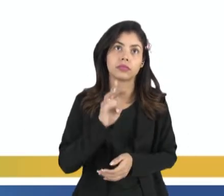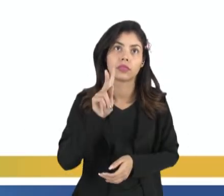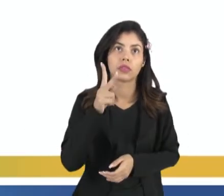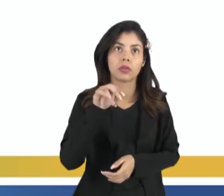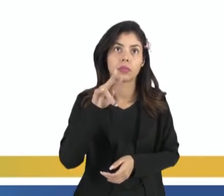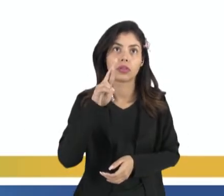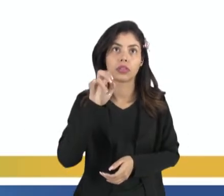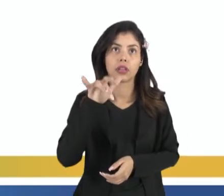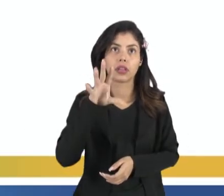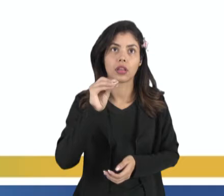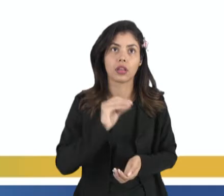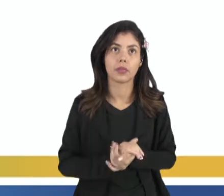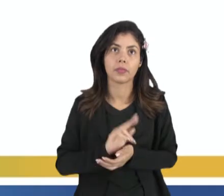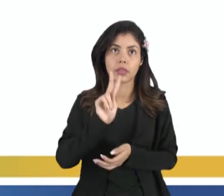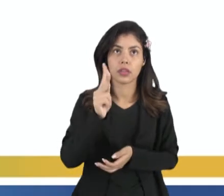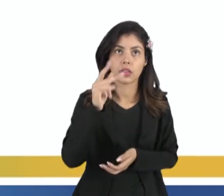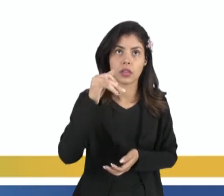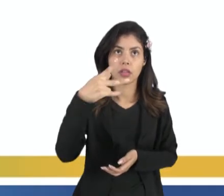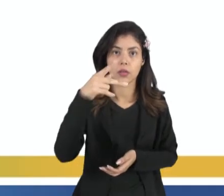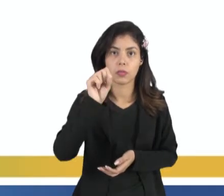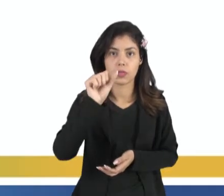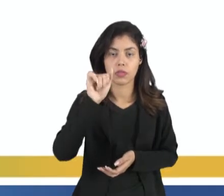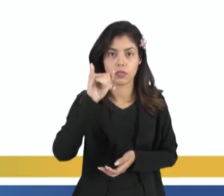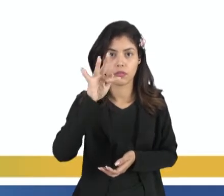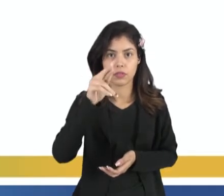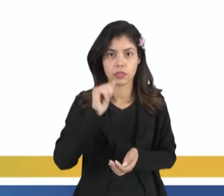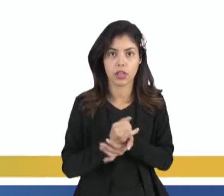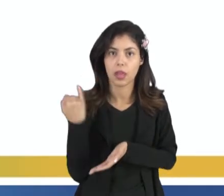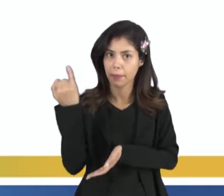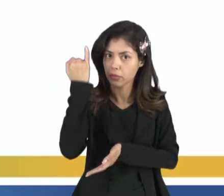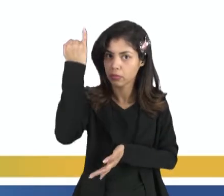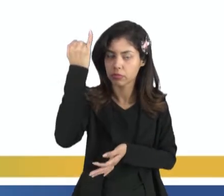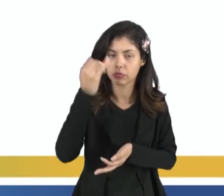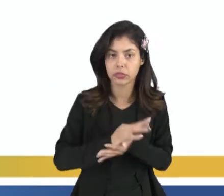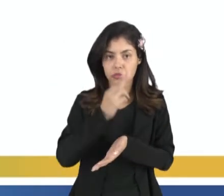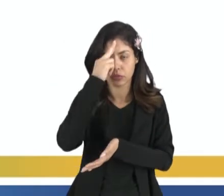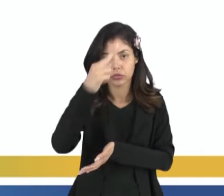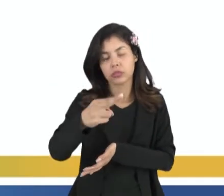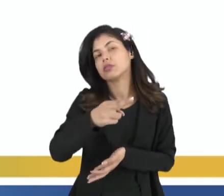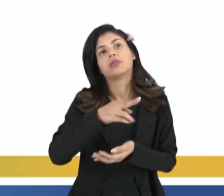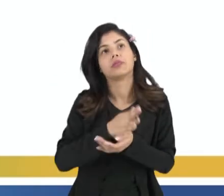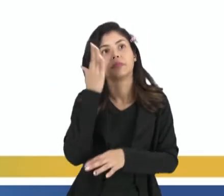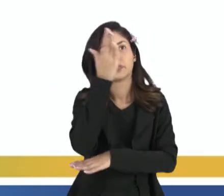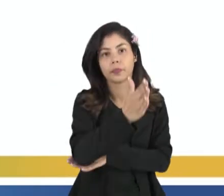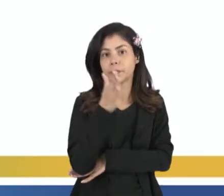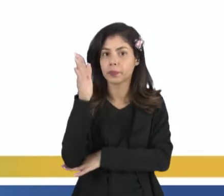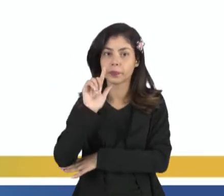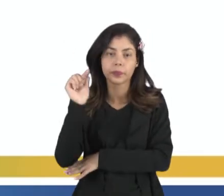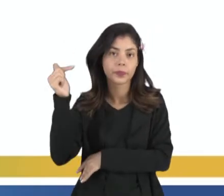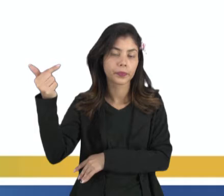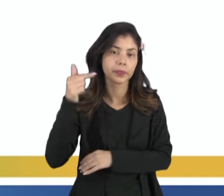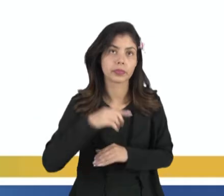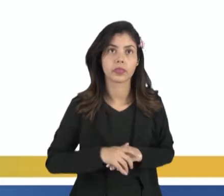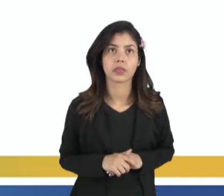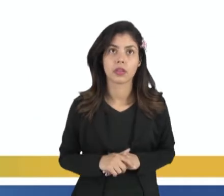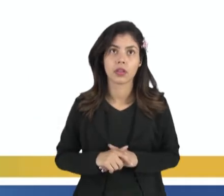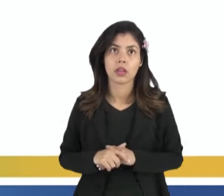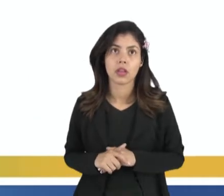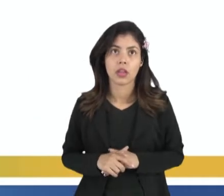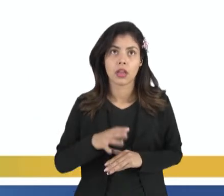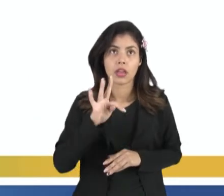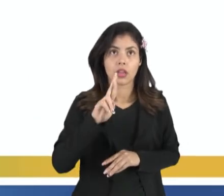hipotálamo, a hipófise, que é a glândula mestra, porque vai conseguir conduzir aí a ação das outras também,